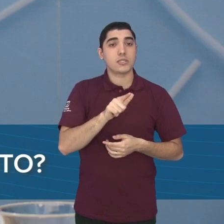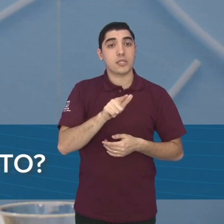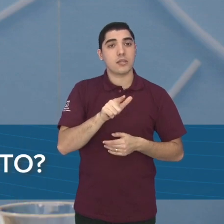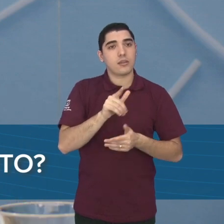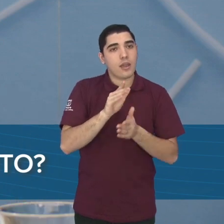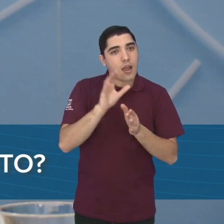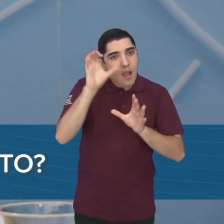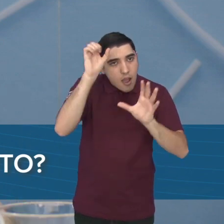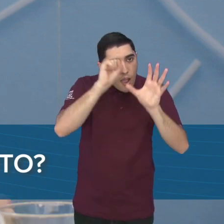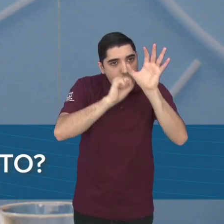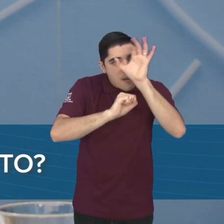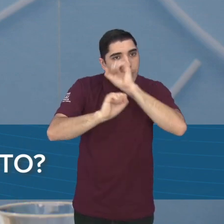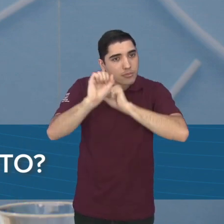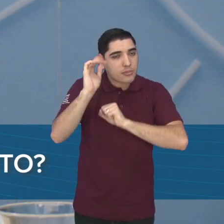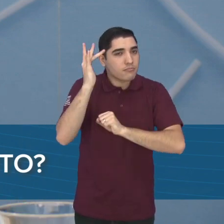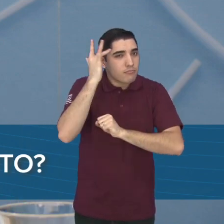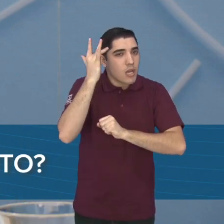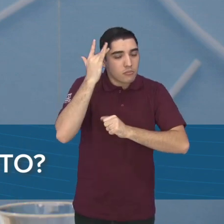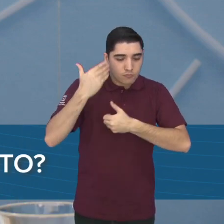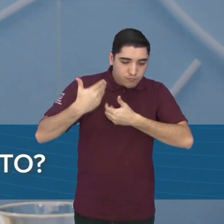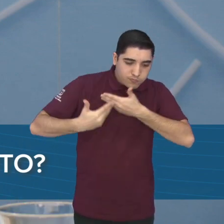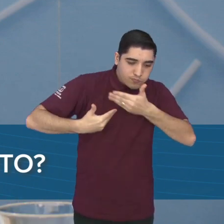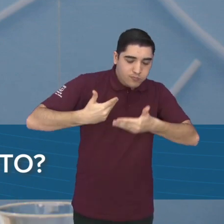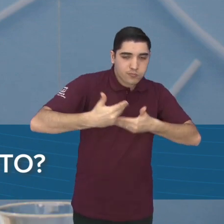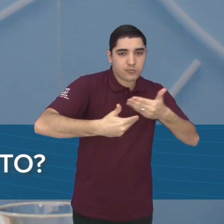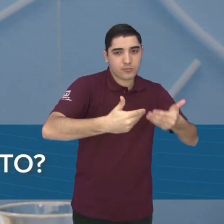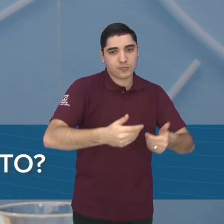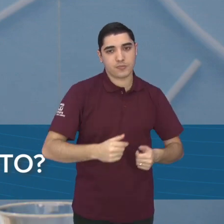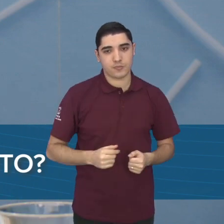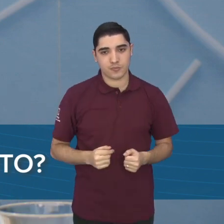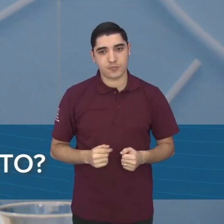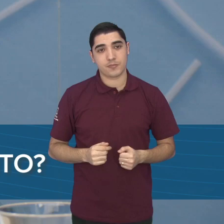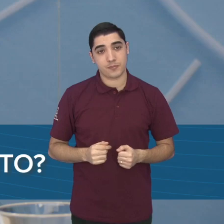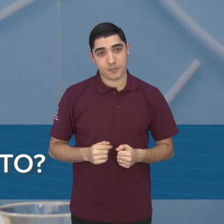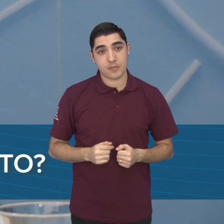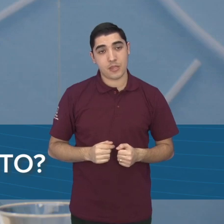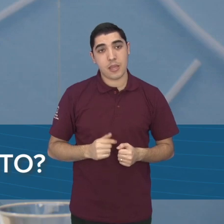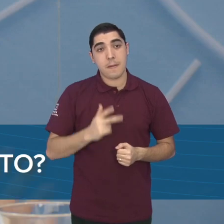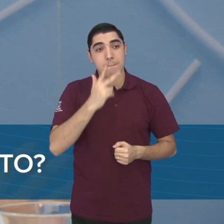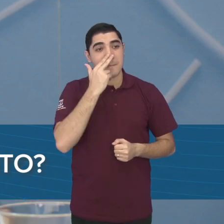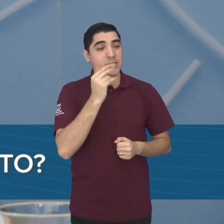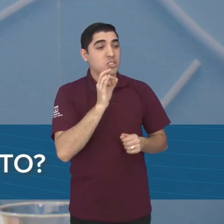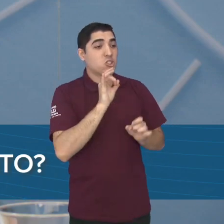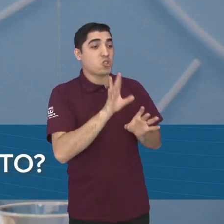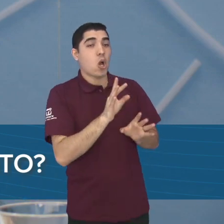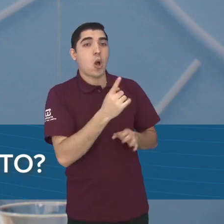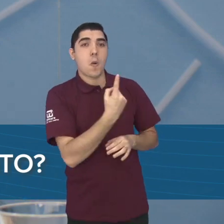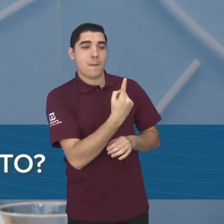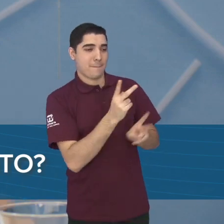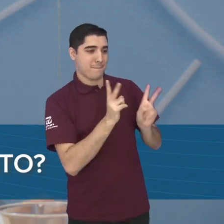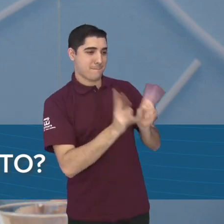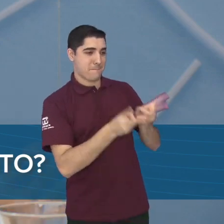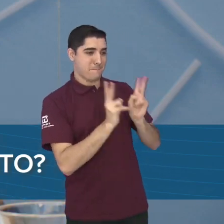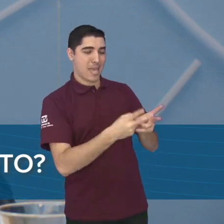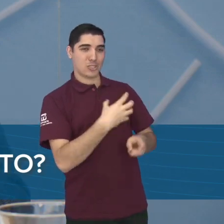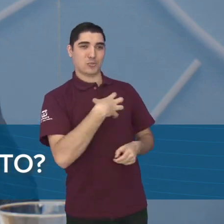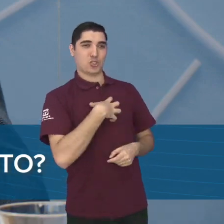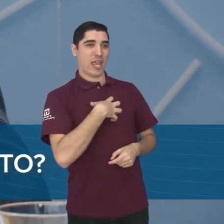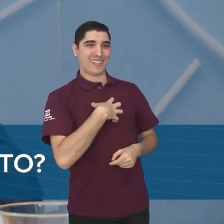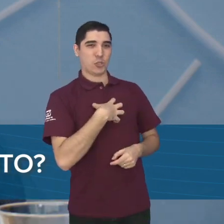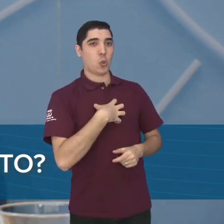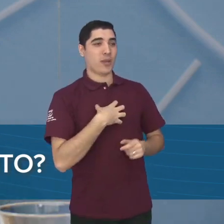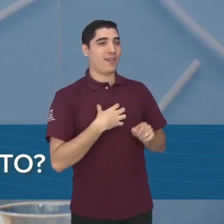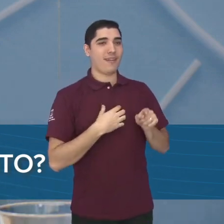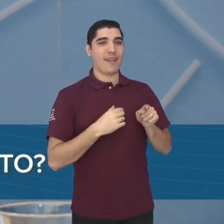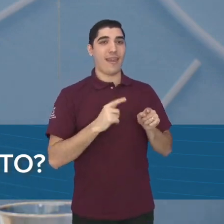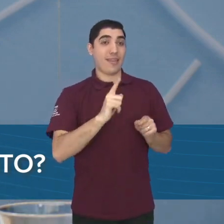um espaço de amadurecimento mesmo, né? Enfim, tirar um ideal, né? Vamos chamar assim, né?